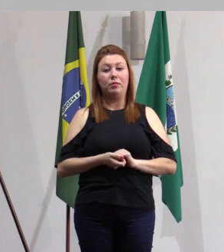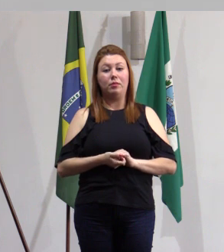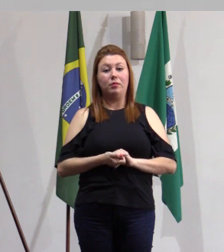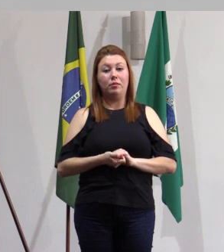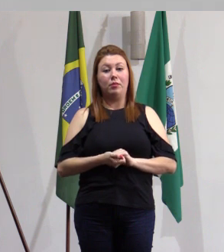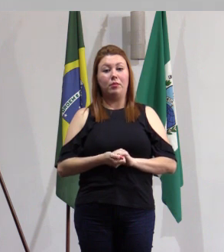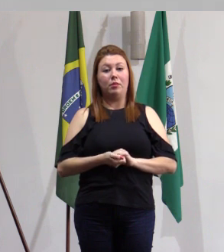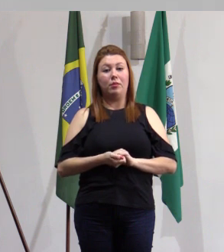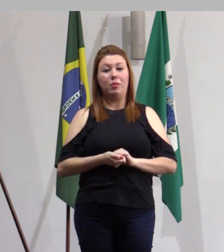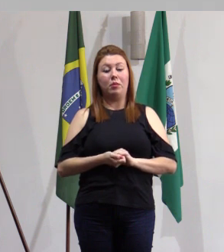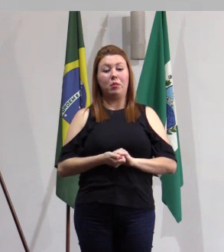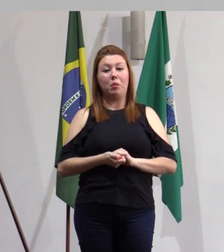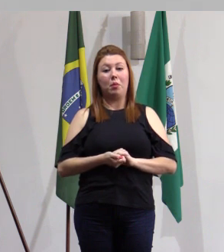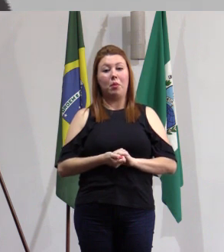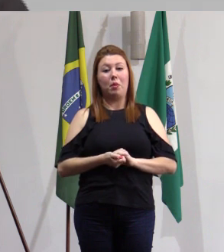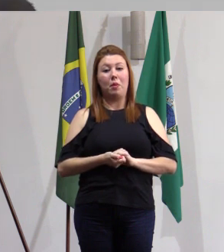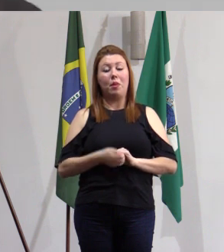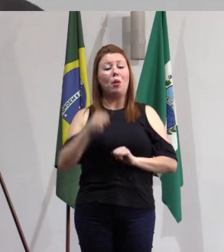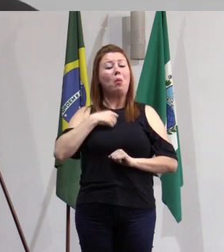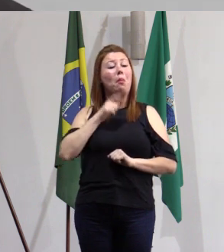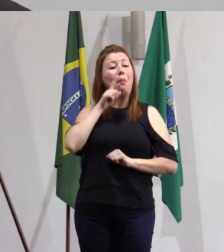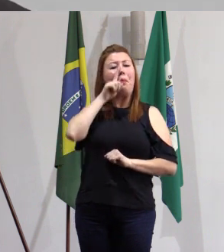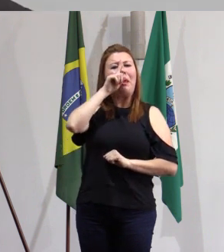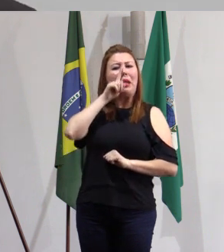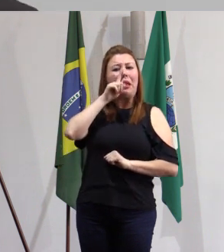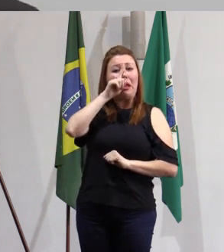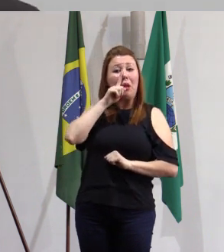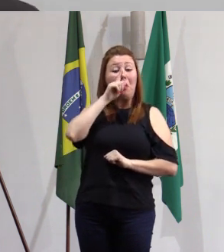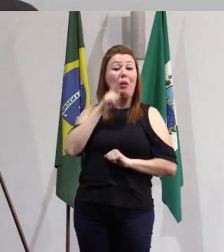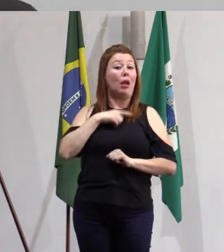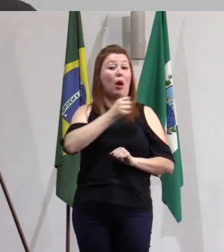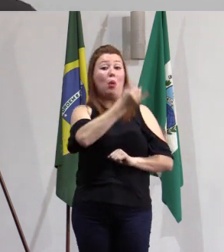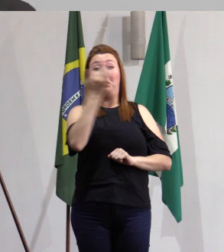Um perigo que foi pouco notado até agora.